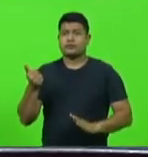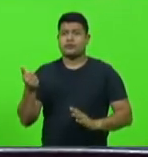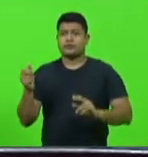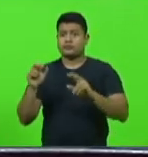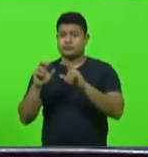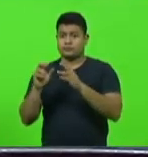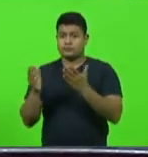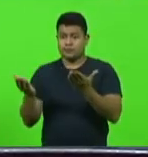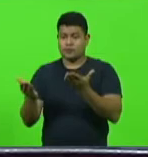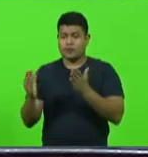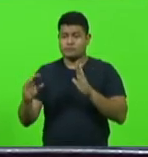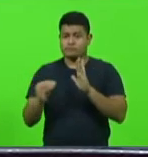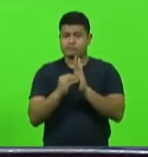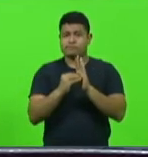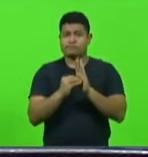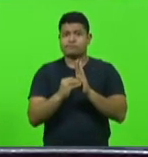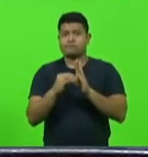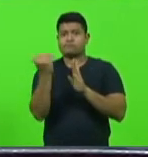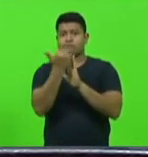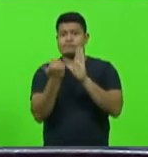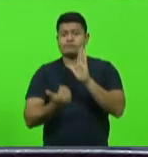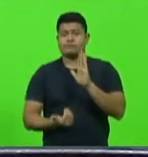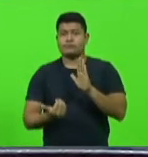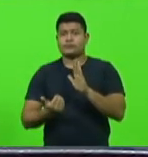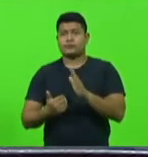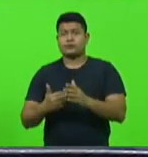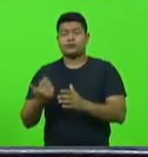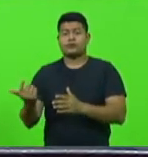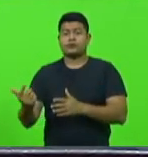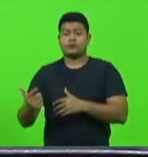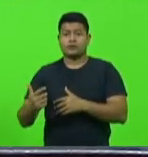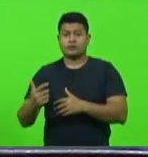momento oportuno retornar.